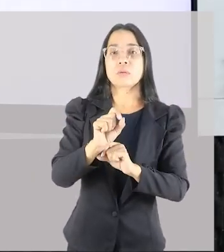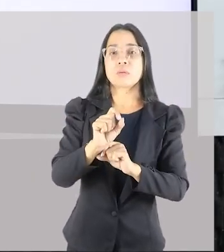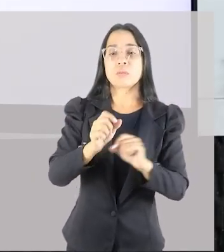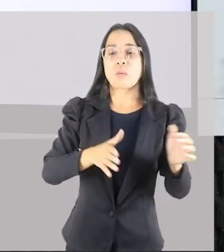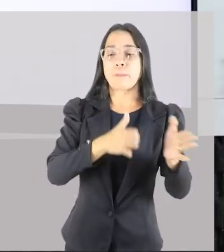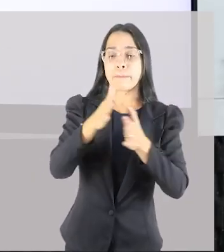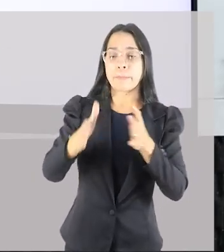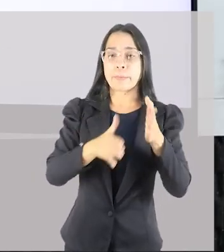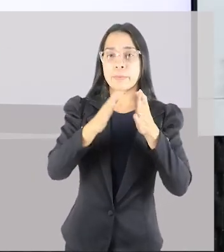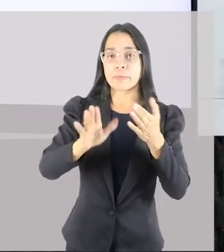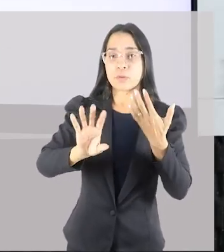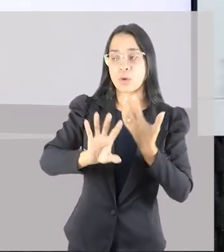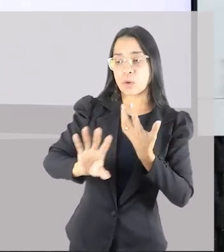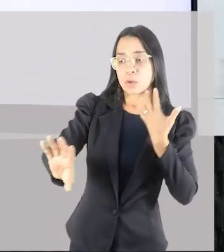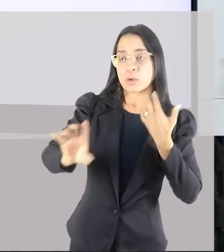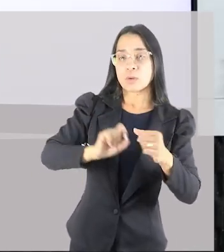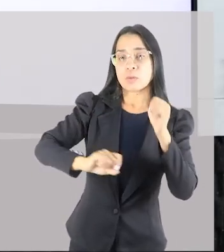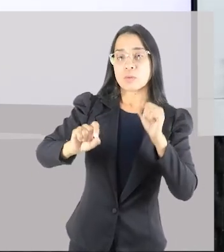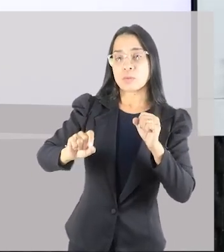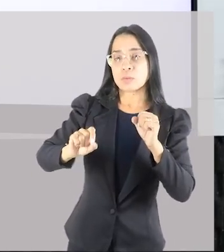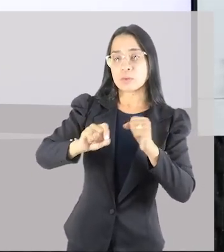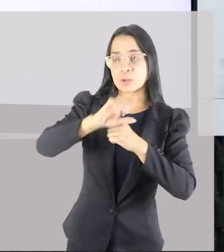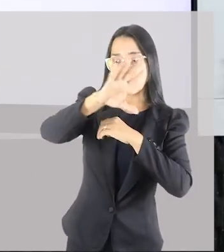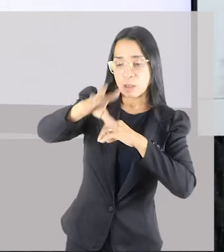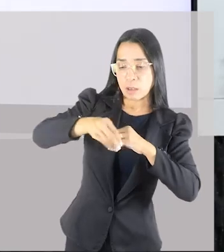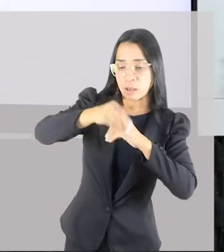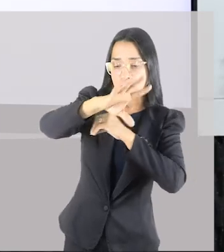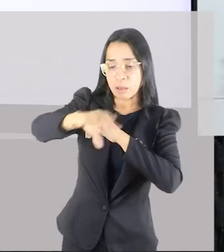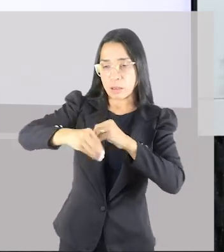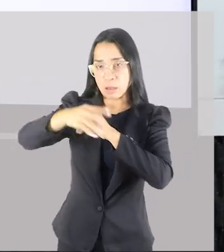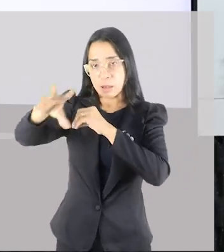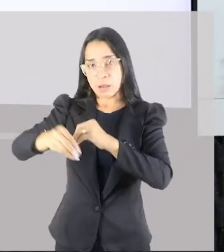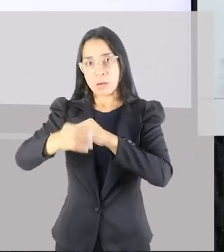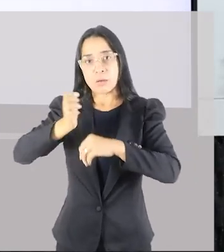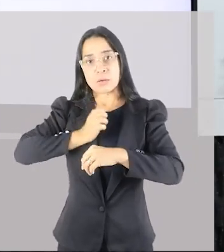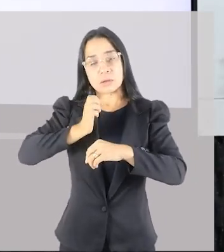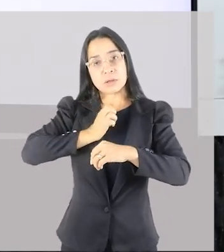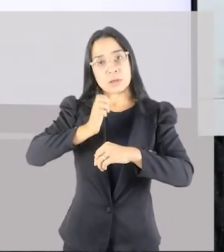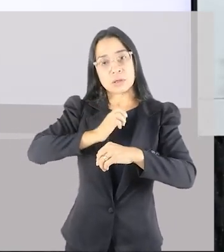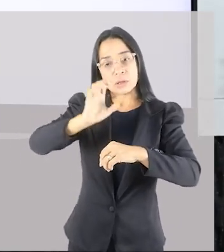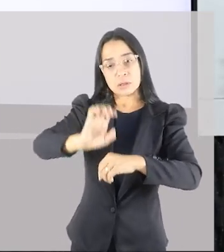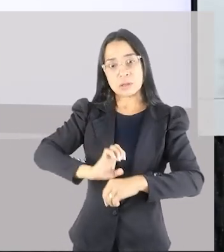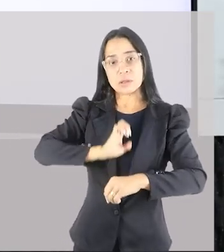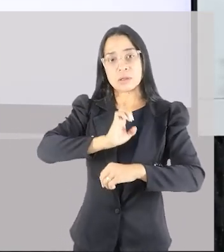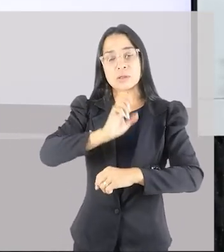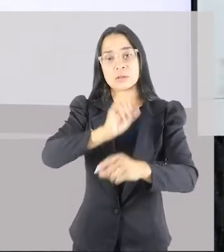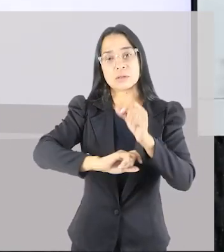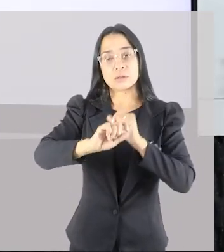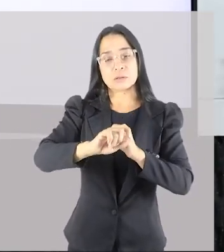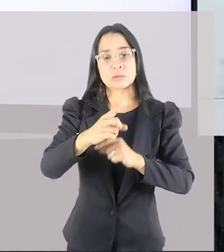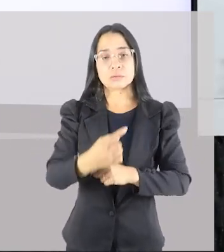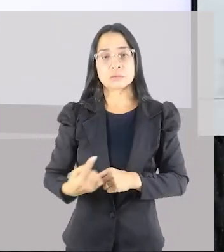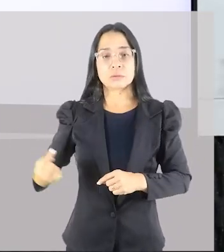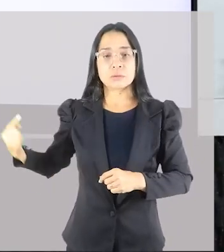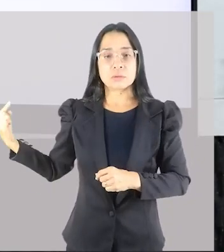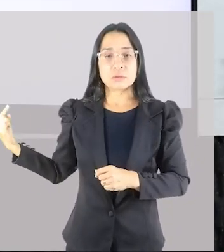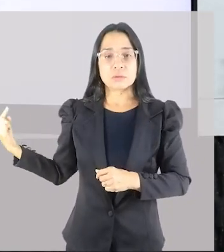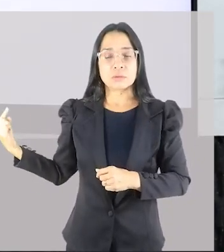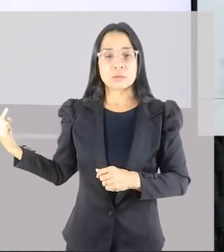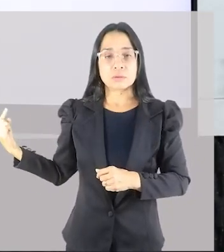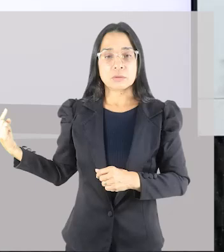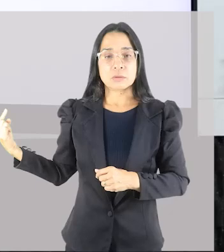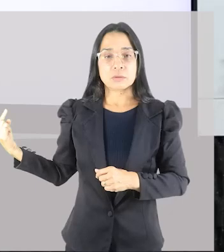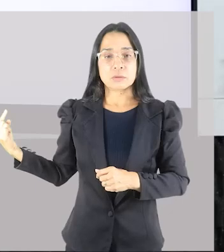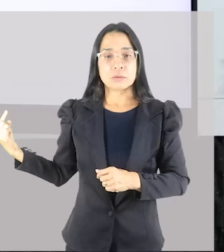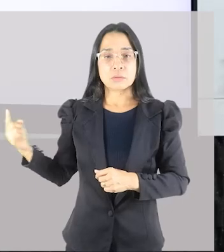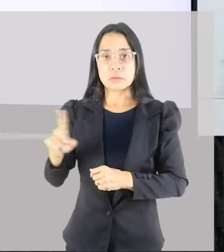divisas e de acúmulo de riqueza material exagerado que fique bem claro tá não